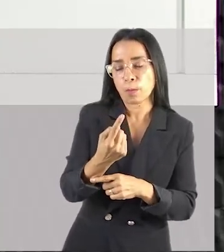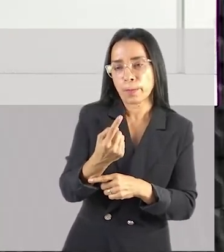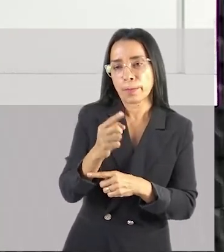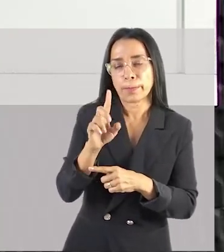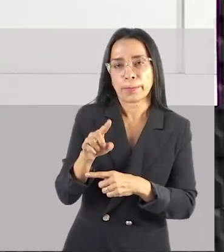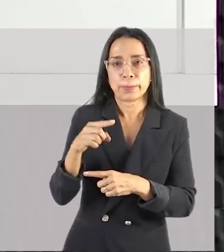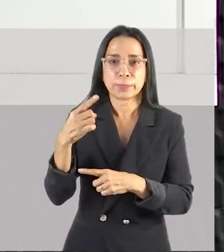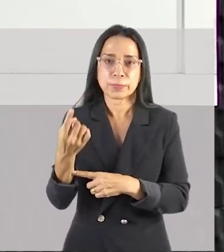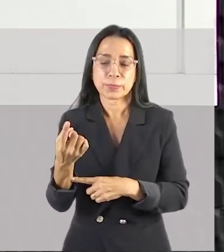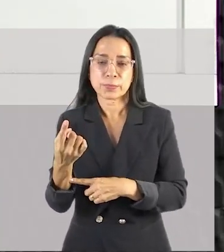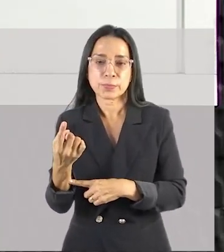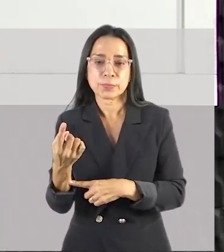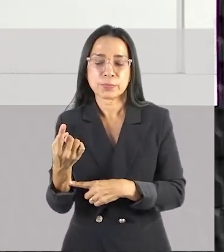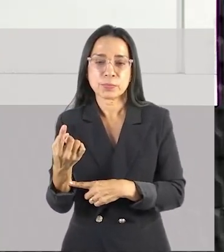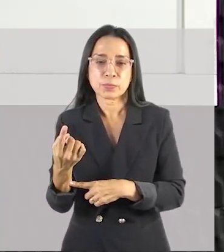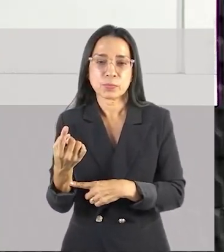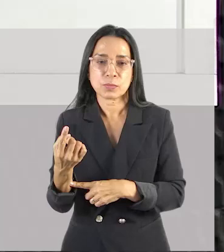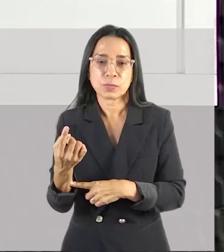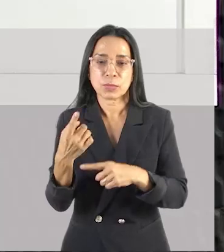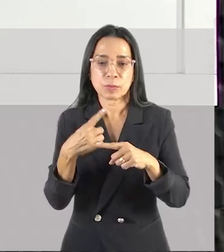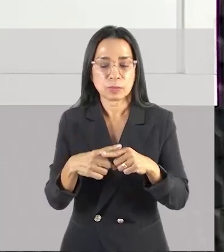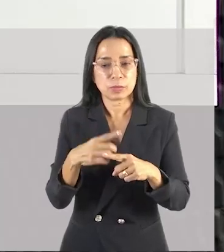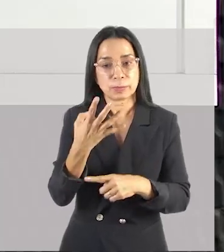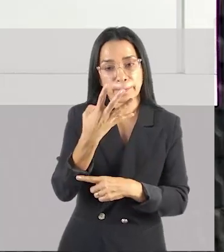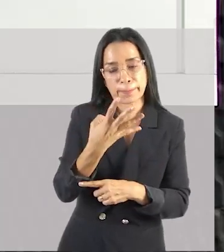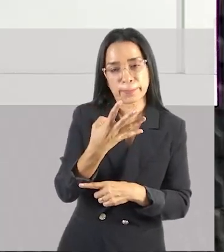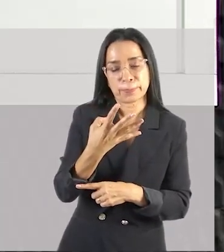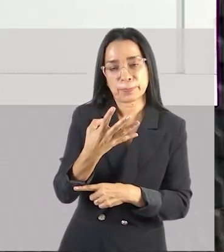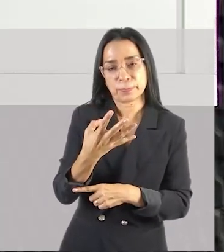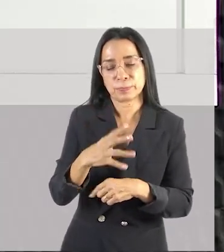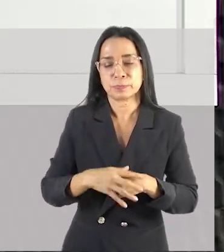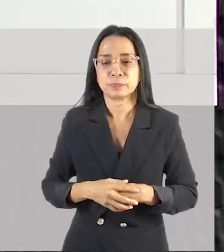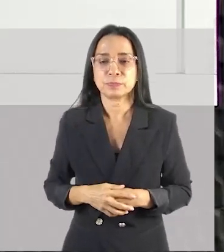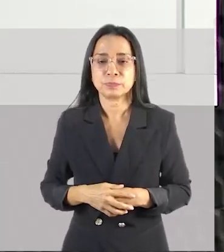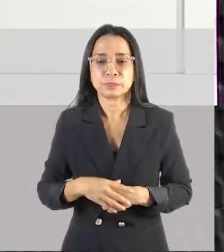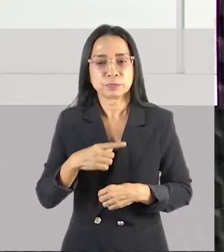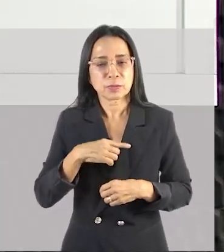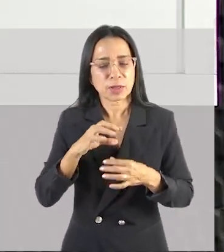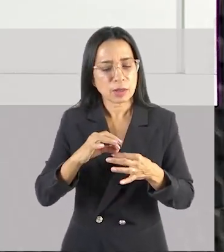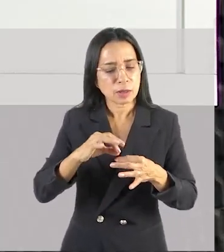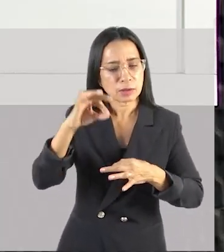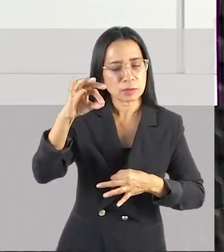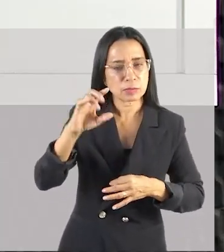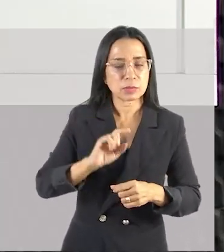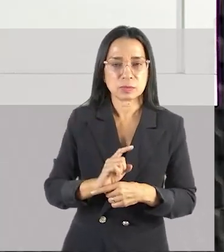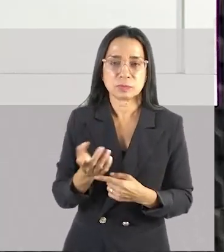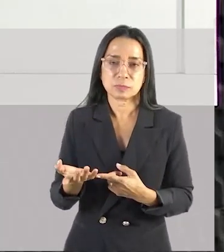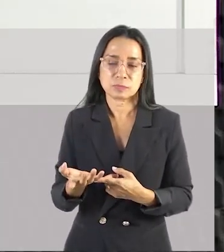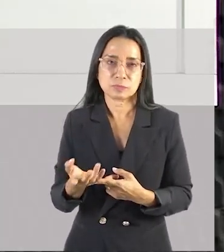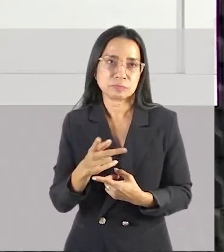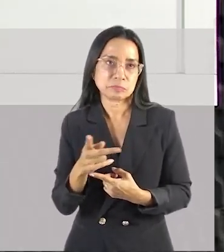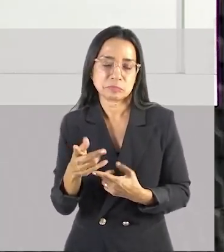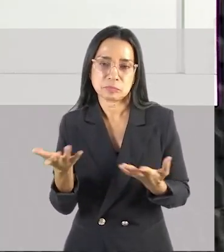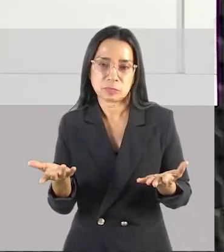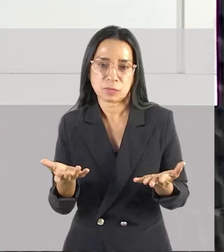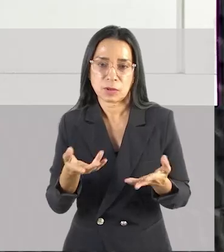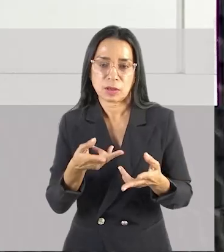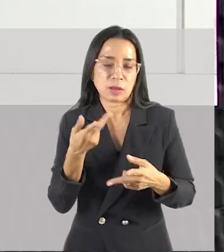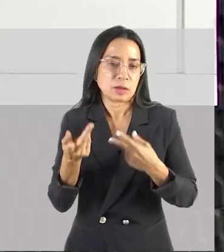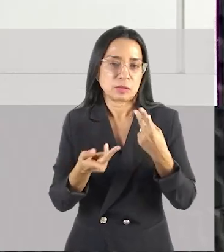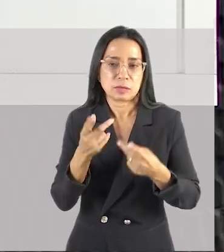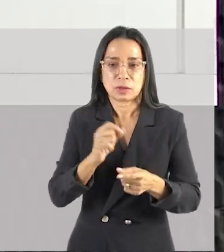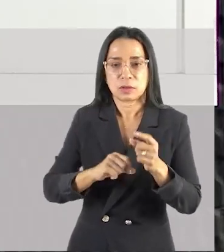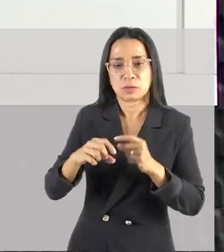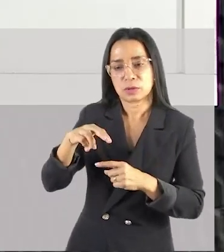e vai multiplicar por 4. A pessoa tem as medidas, olha, ele falou que esse mosaico ele formou